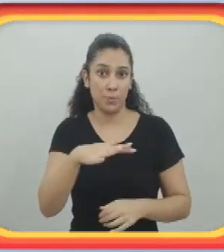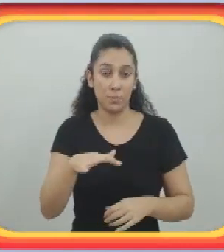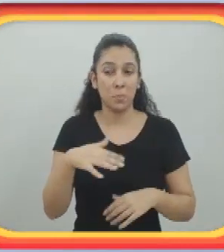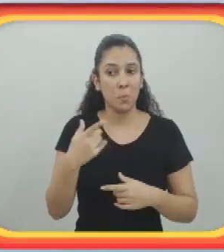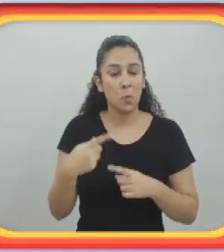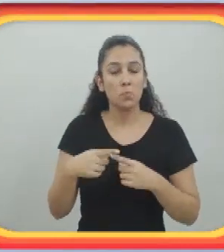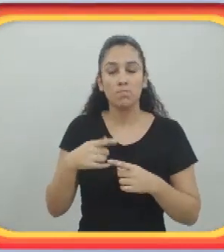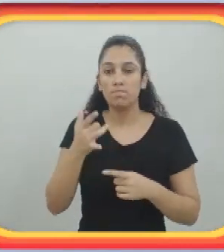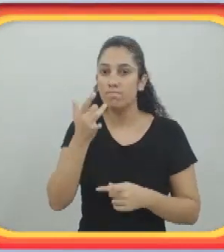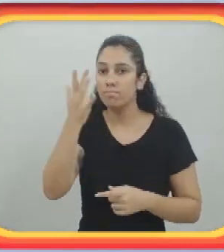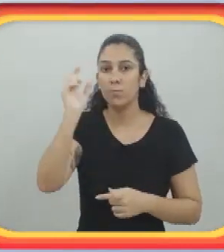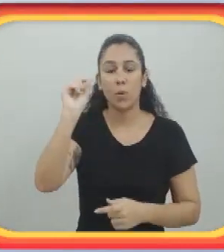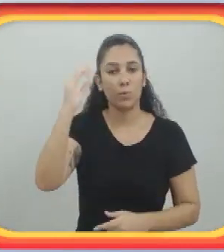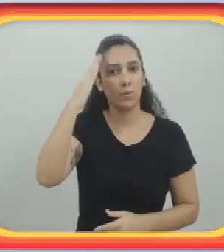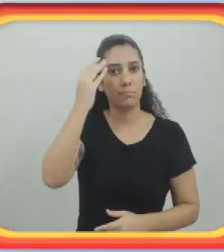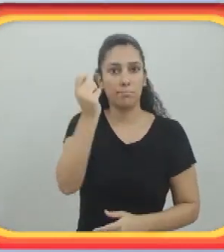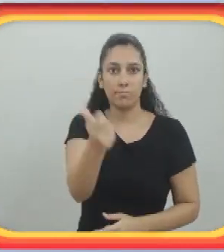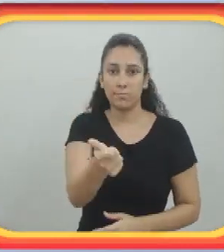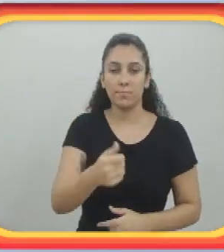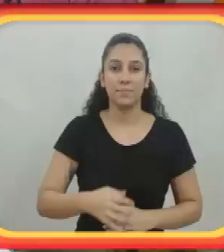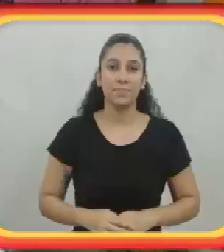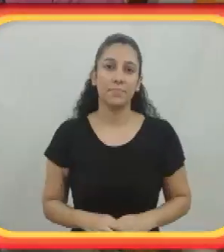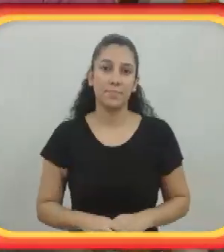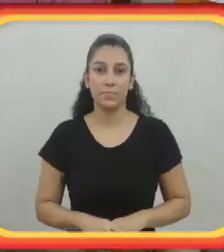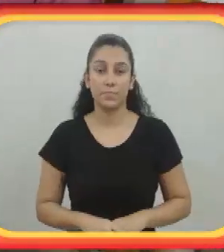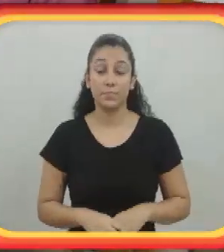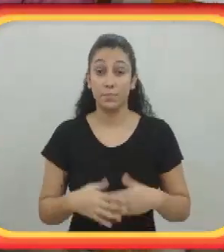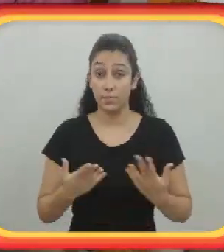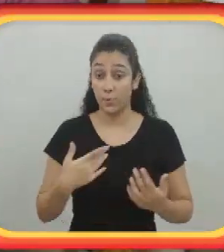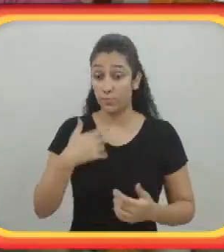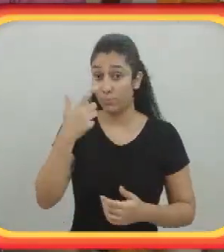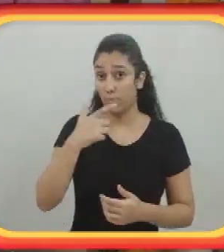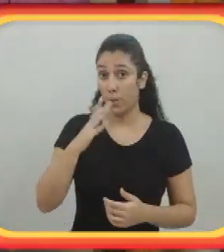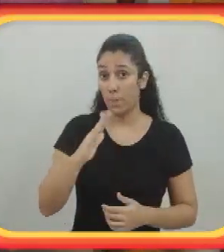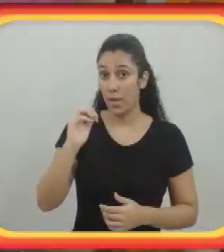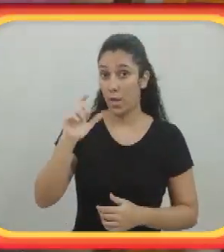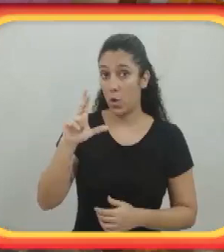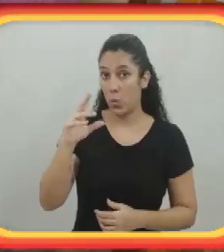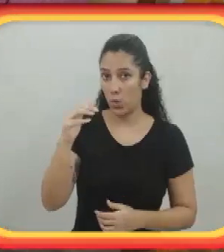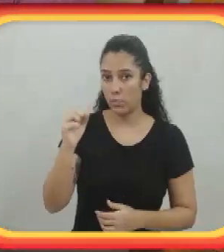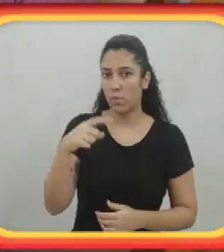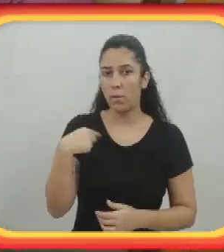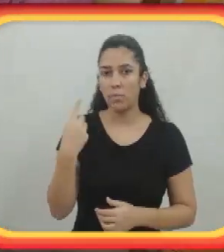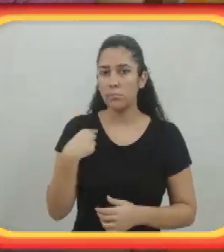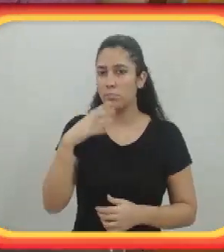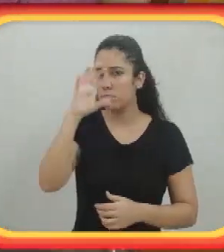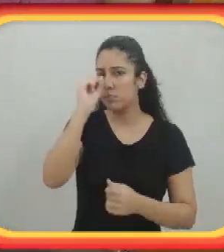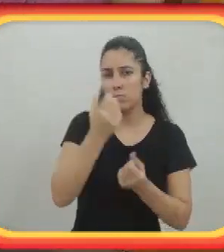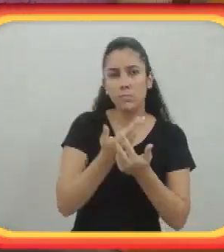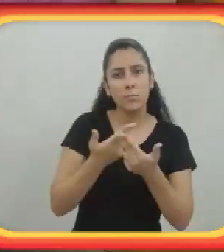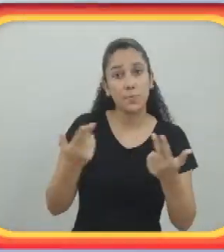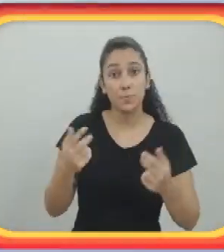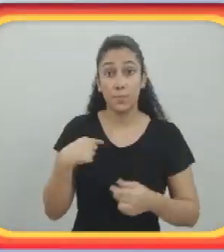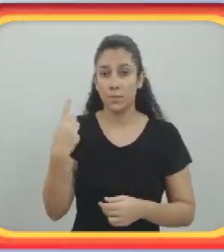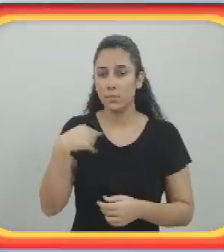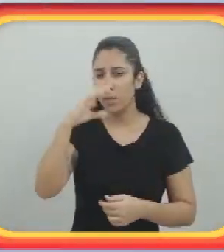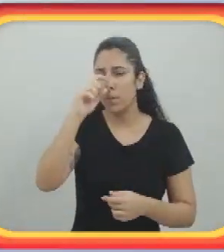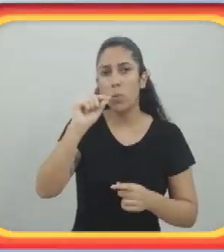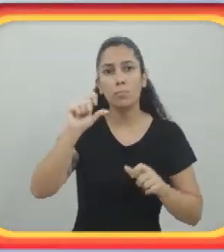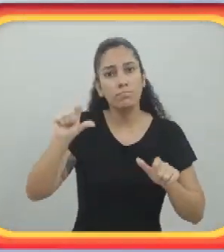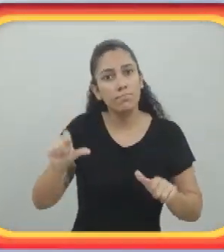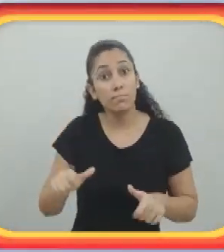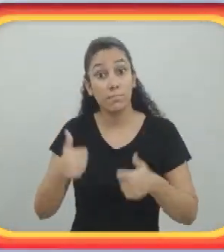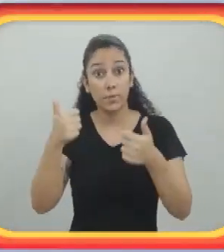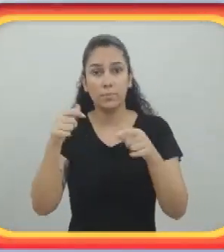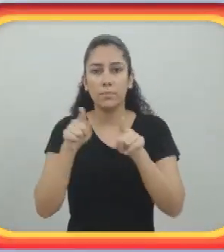jurídico assim, bem coerente. Como mãe do Lucas, a gente aprende tanta coisa, a gente aprende a ser melhor,